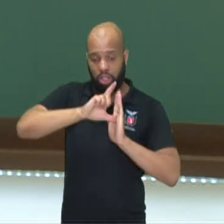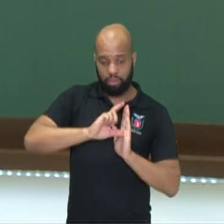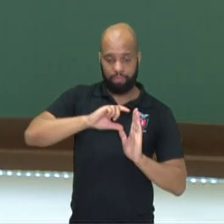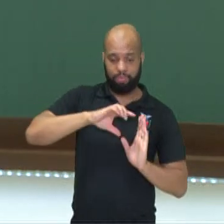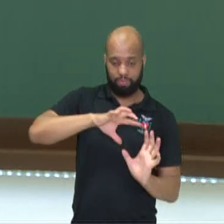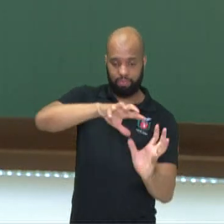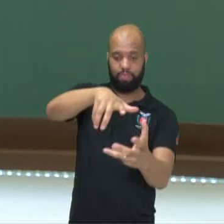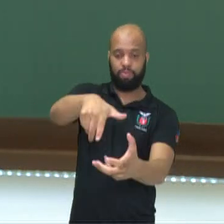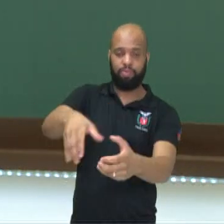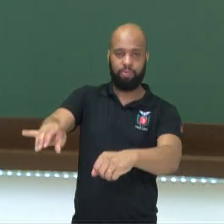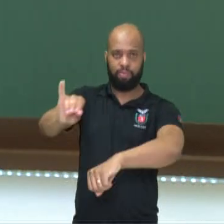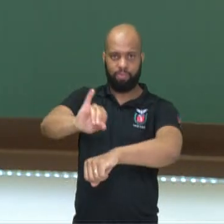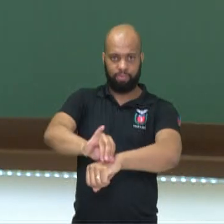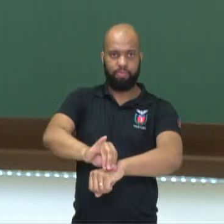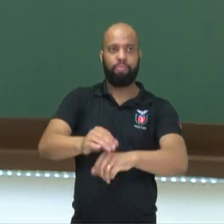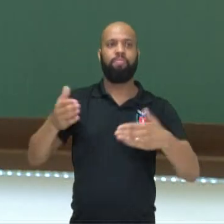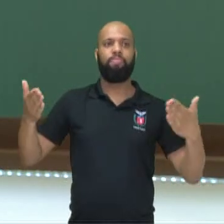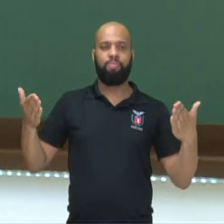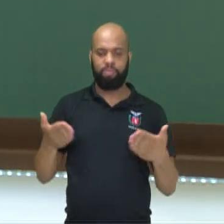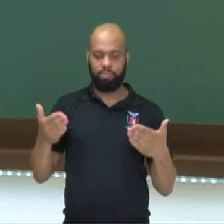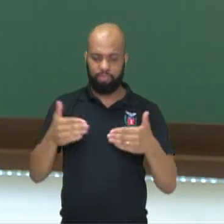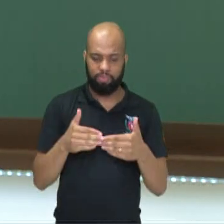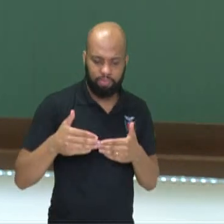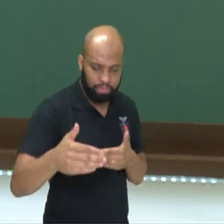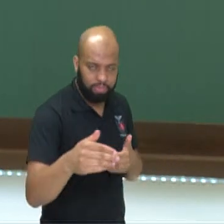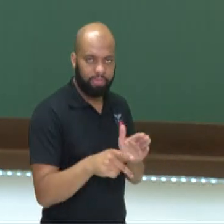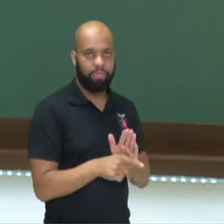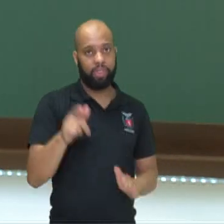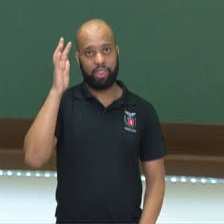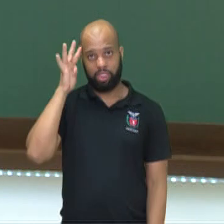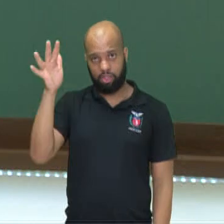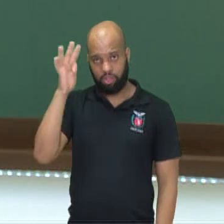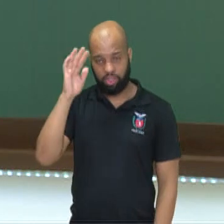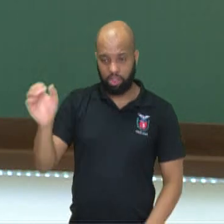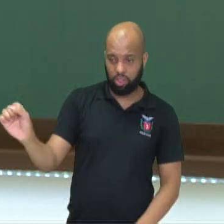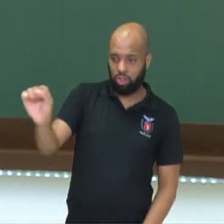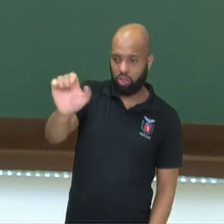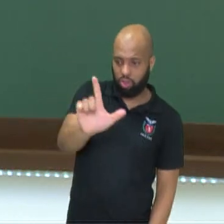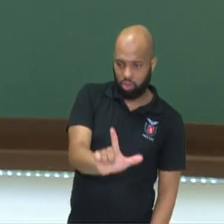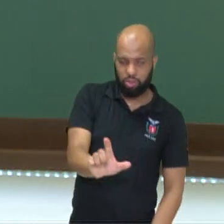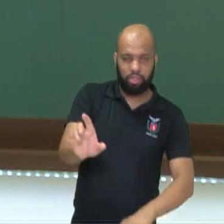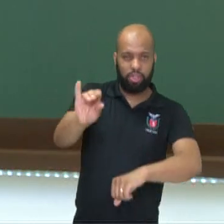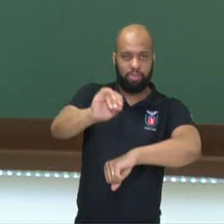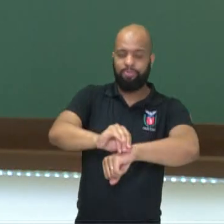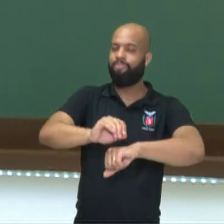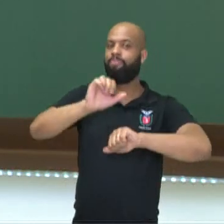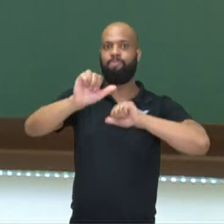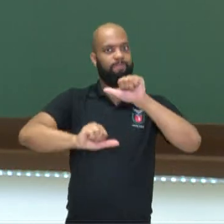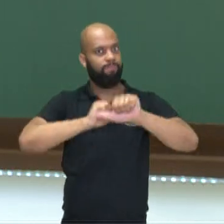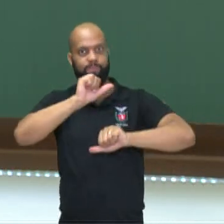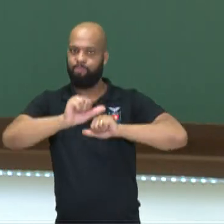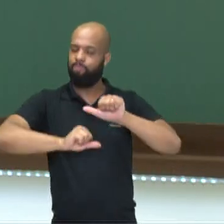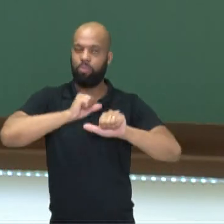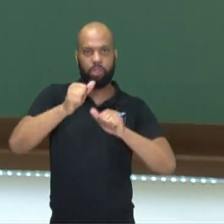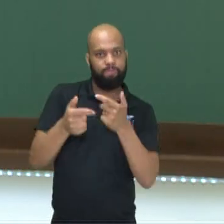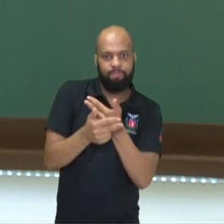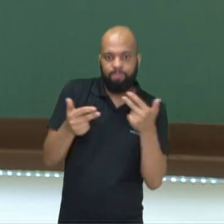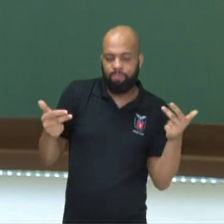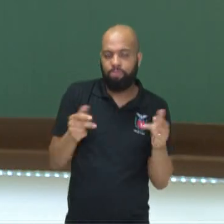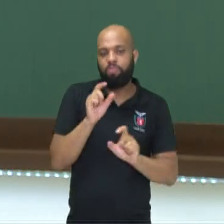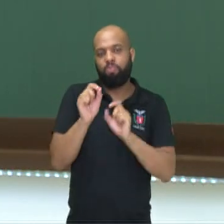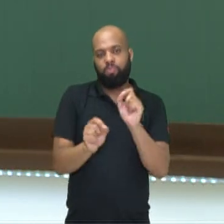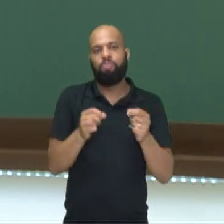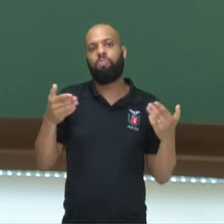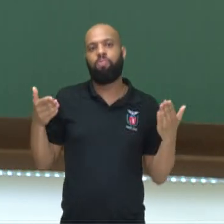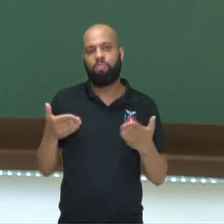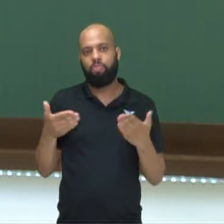Terra como centro do universo e a partir da teoria heliocêntrica o Sol como centro do universo, é o que a gente